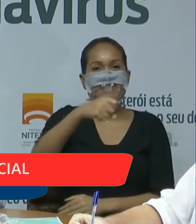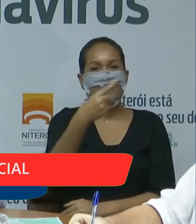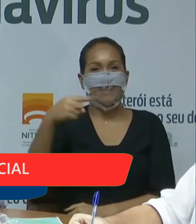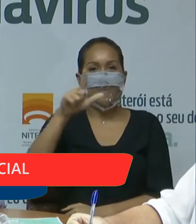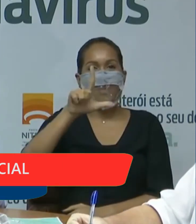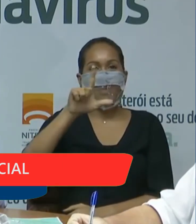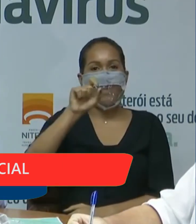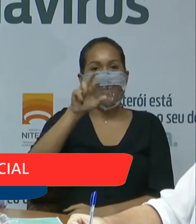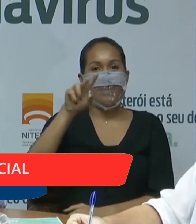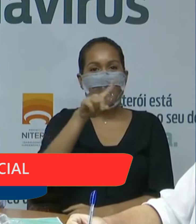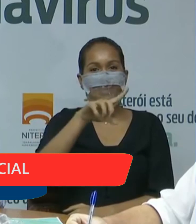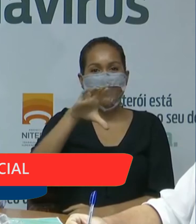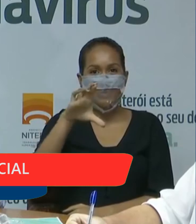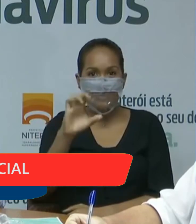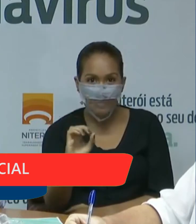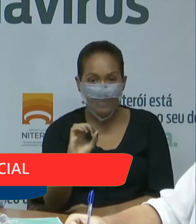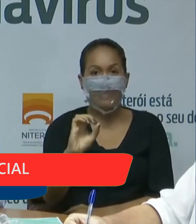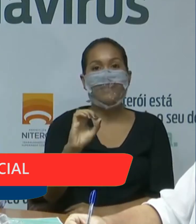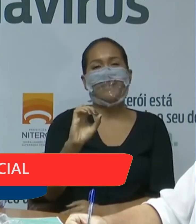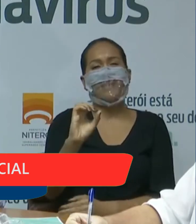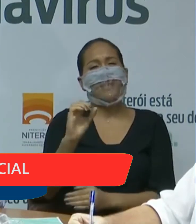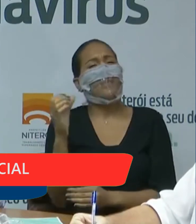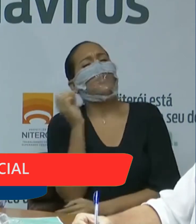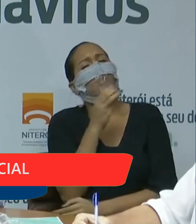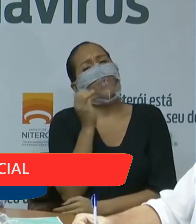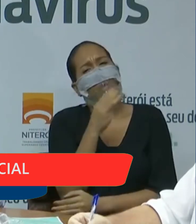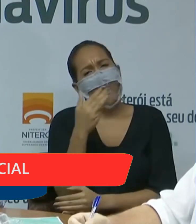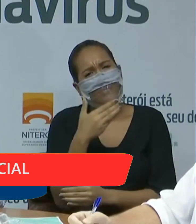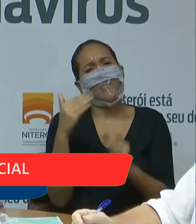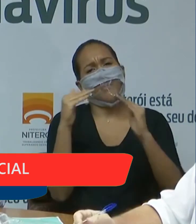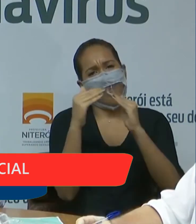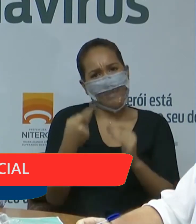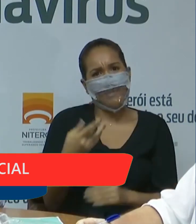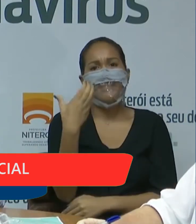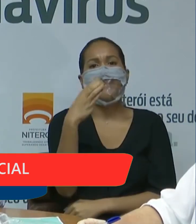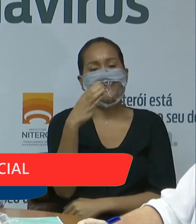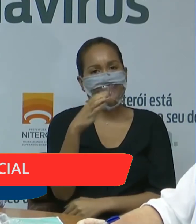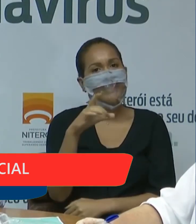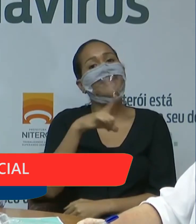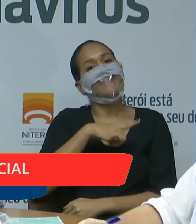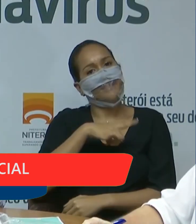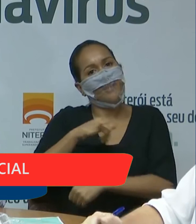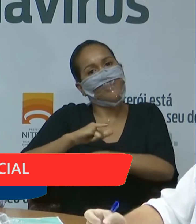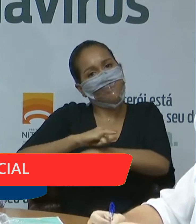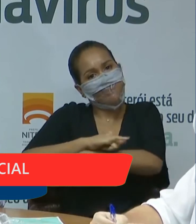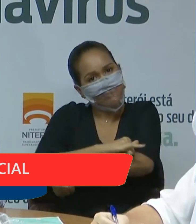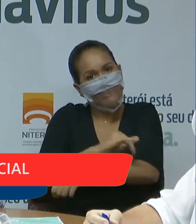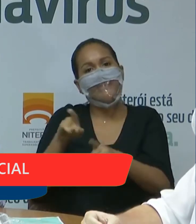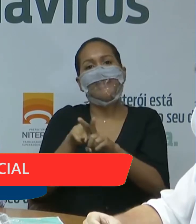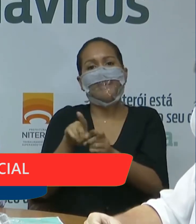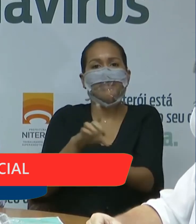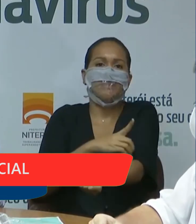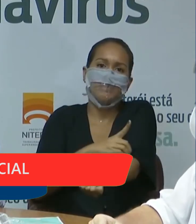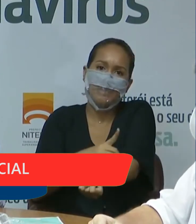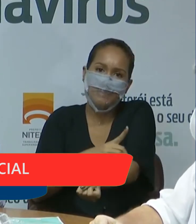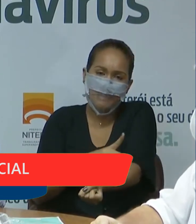fluxo de pessoas e diminuir a propagação do vírus na cidade foi tomada. Até o dia 18, haverá uma restrição de transportes